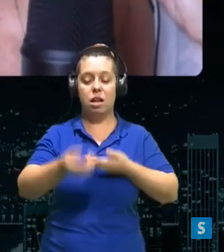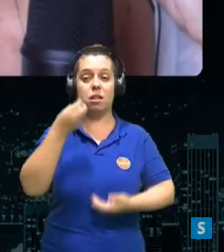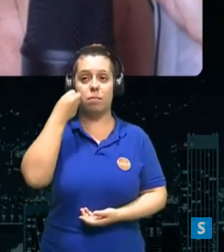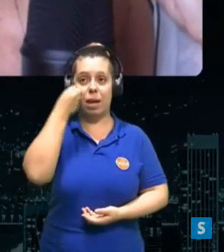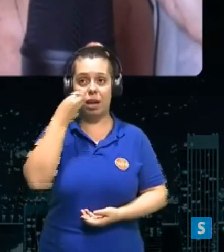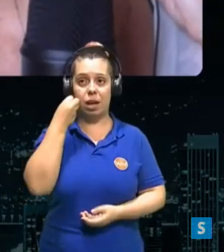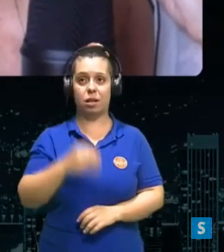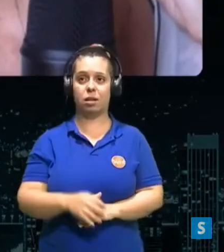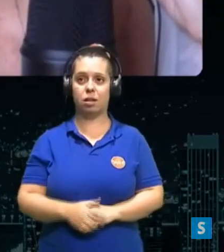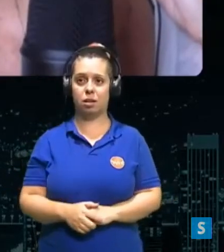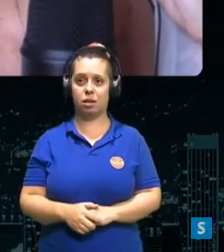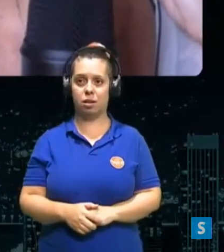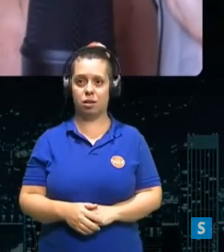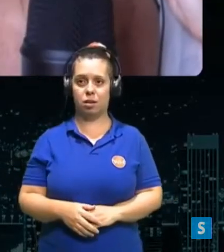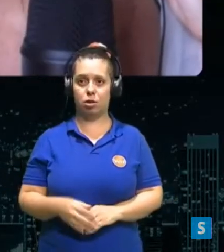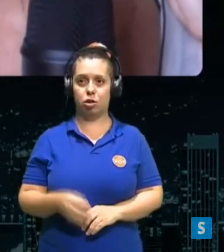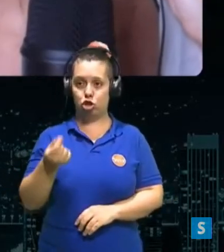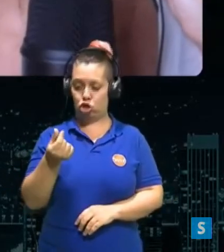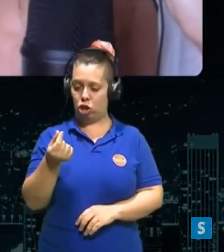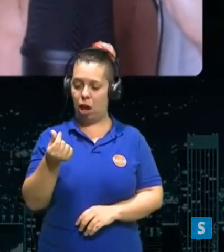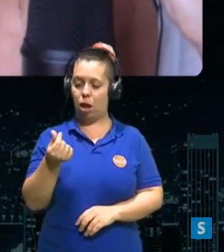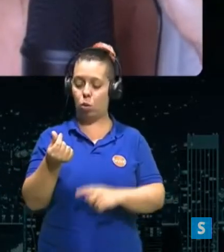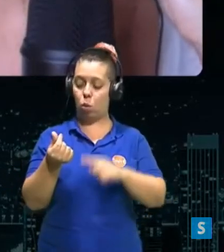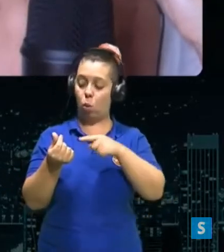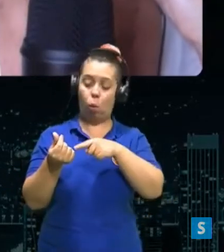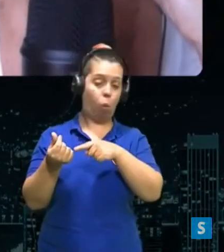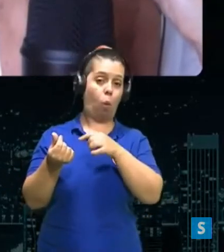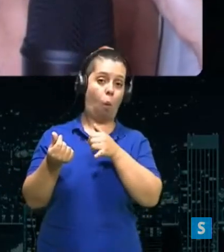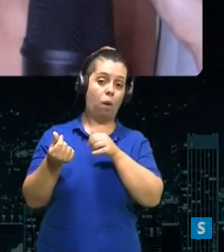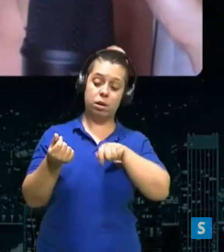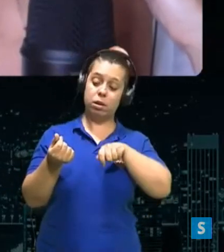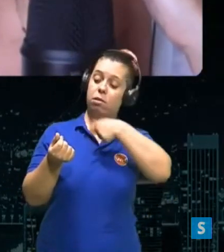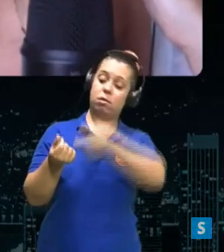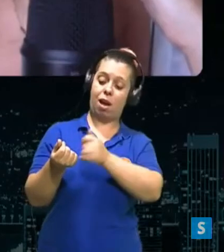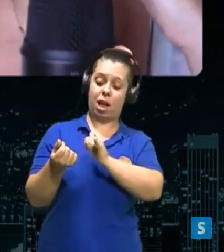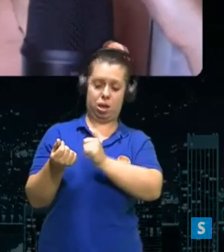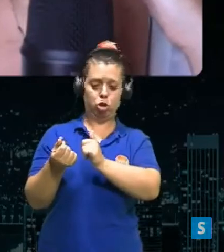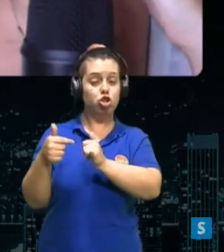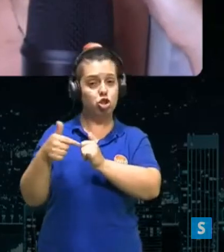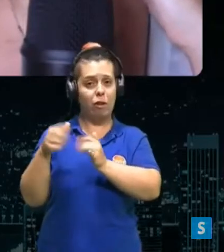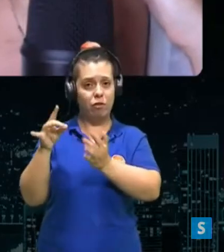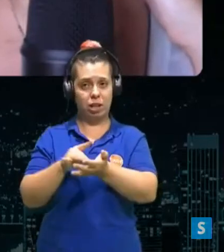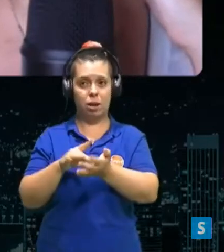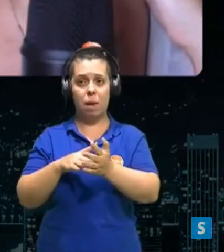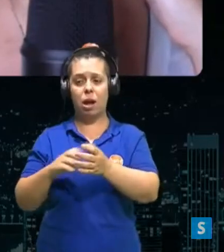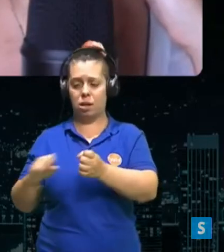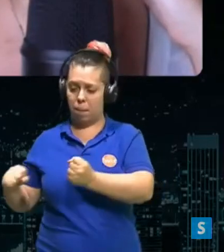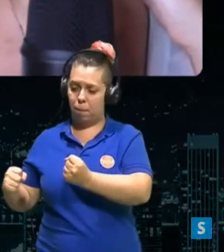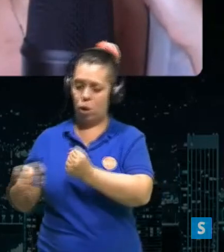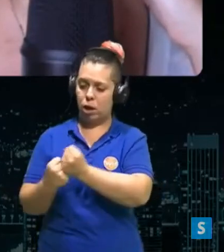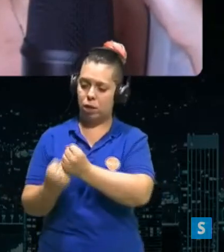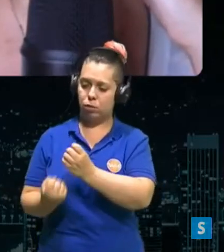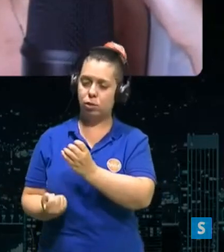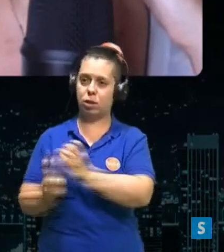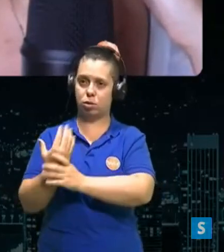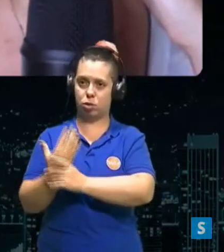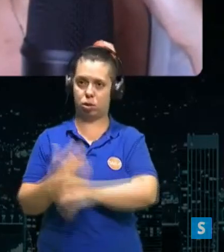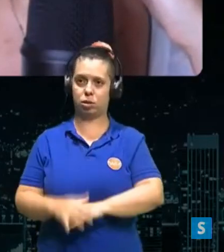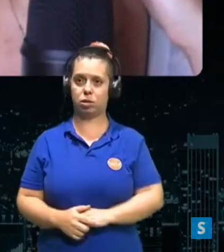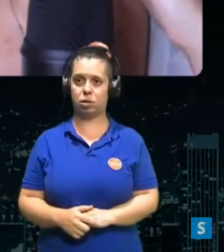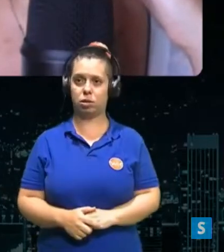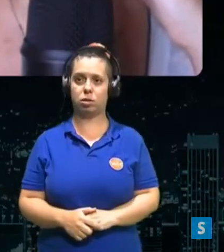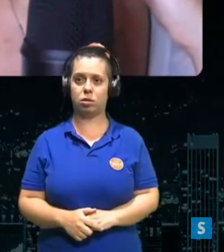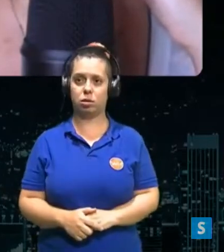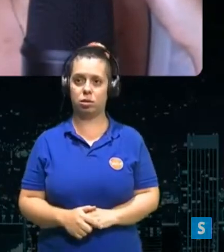o seu dinheiro ser energia aqui é de fato mas a Gente Tá apoiando fundador estamos usando essa energia para